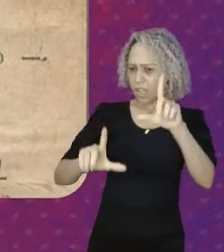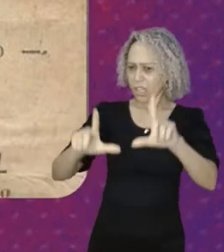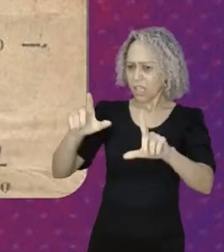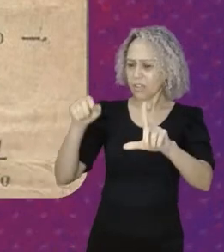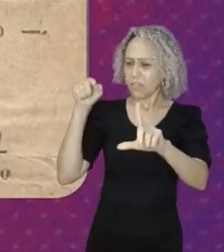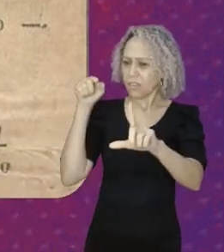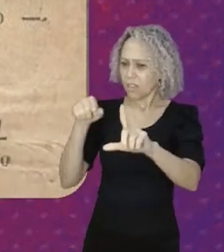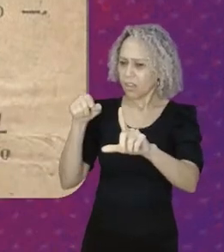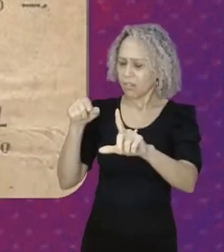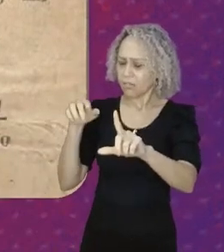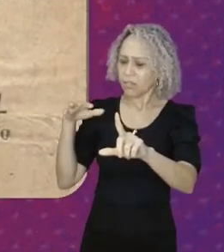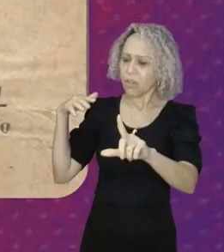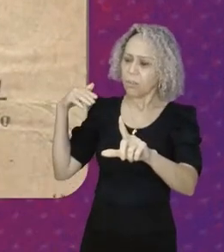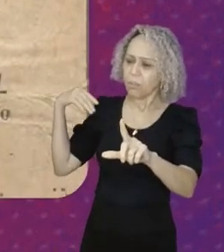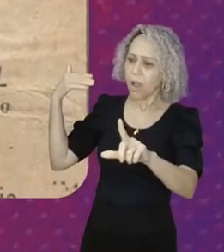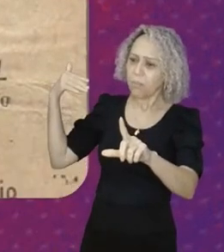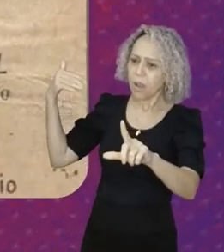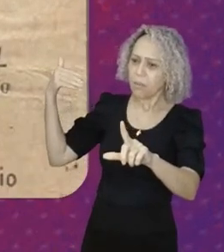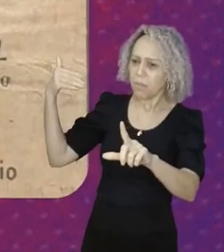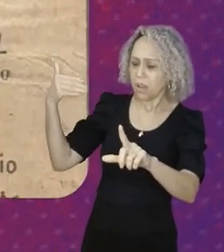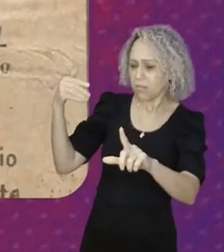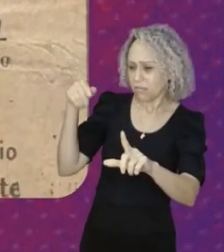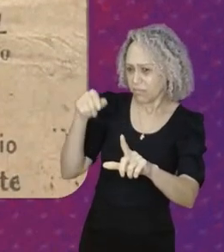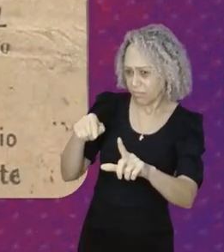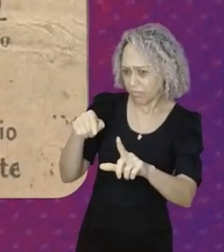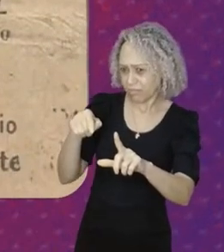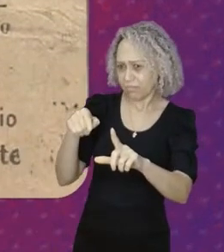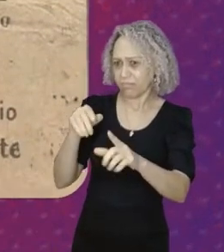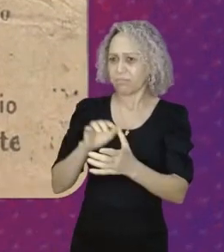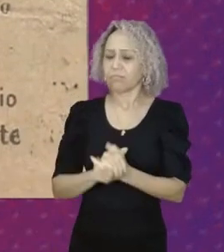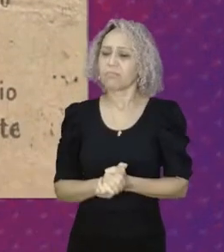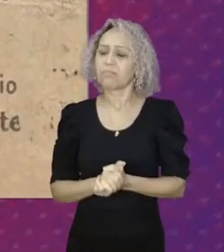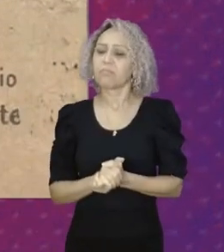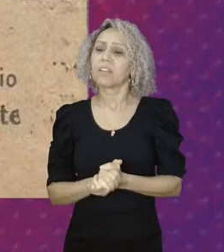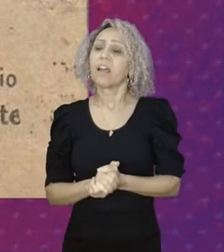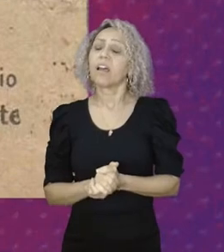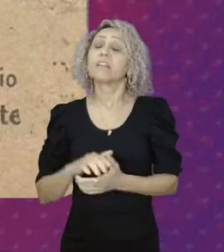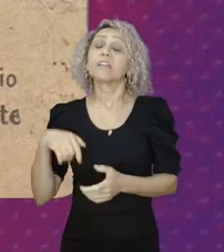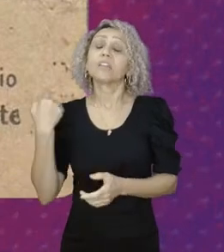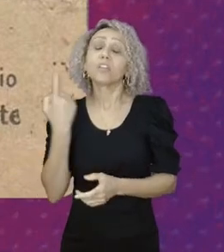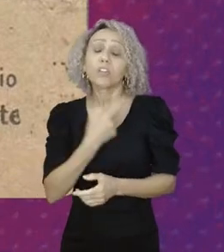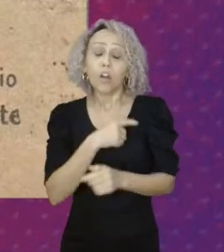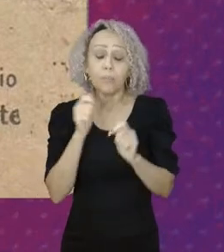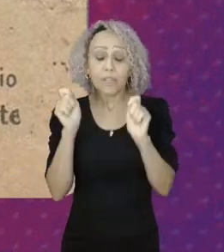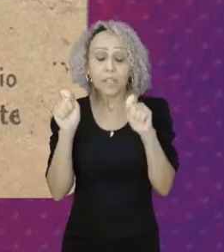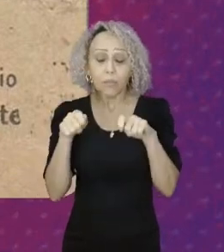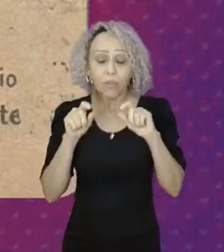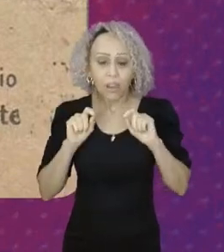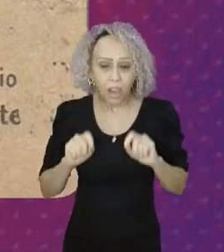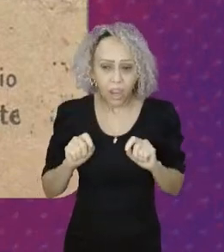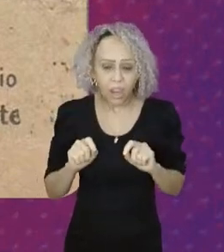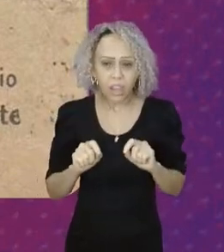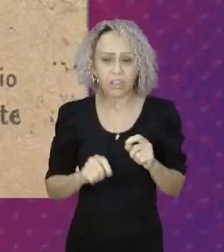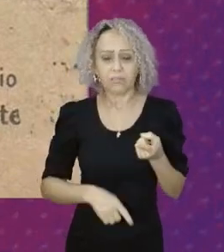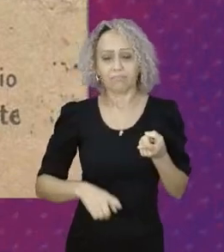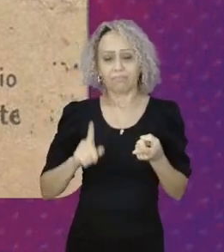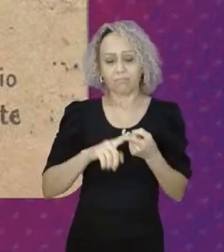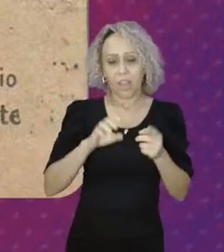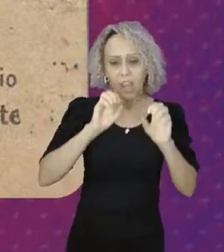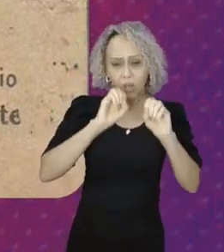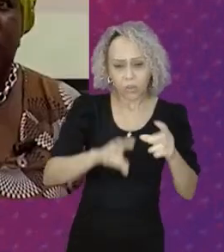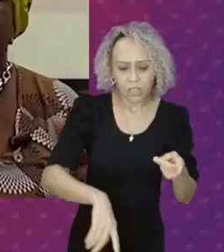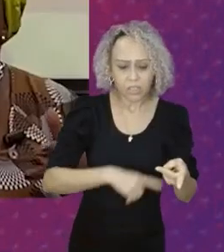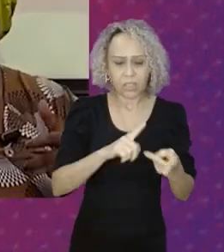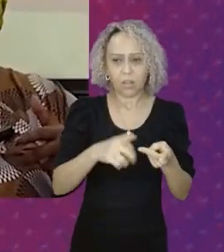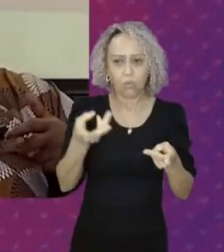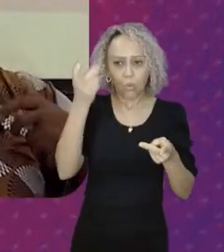vem dessa tese do Abdias, né? Que a gente tinha que se apropriar da educação, da cultura, do